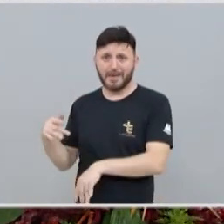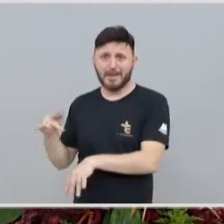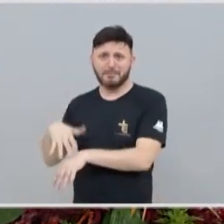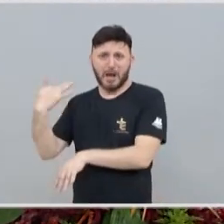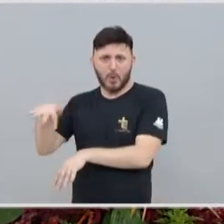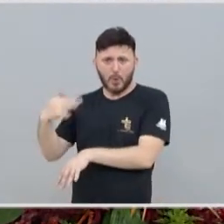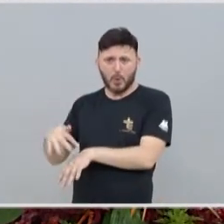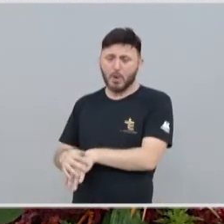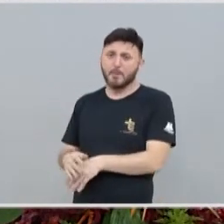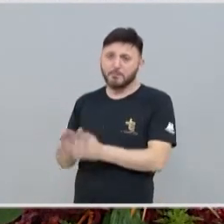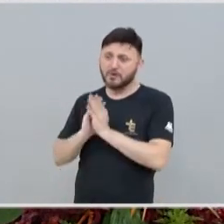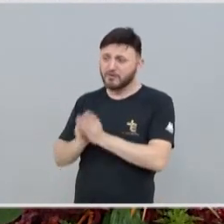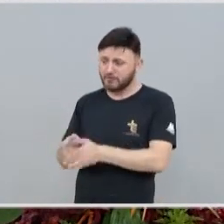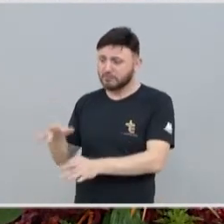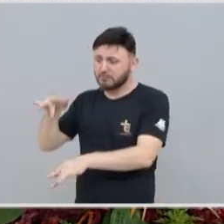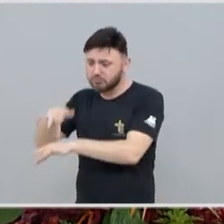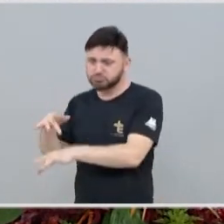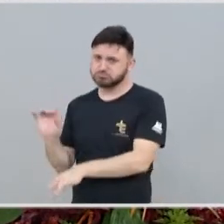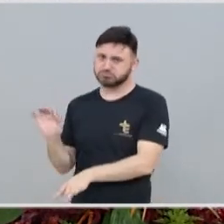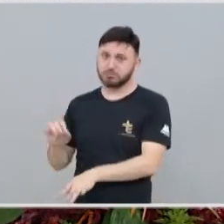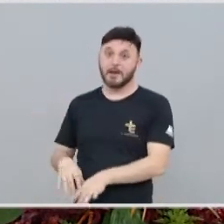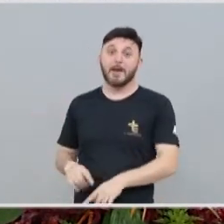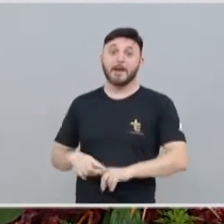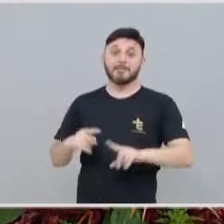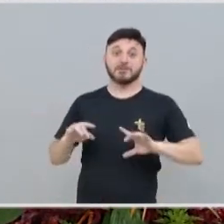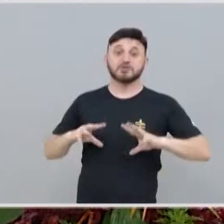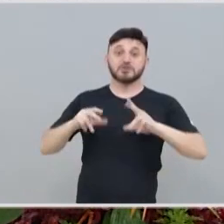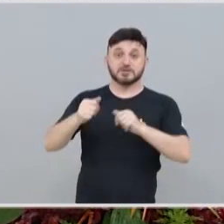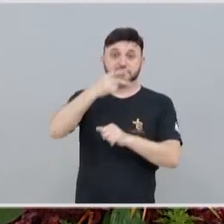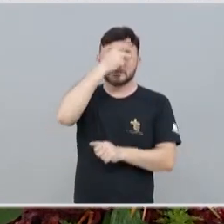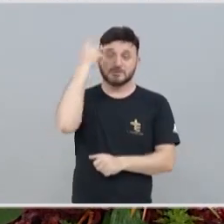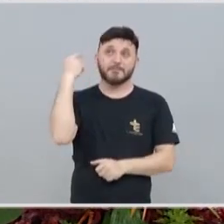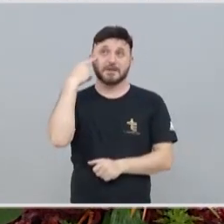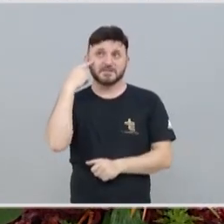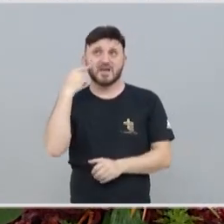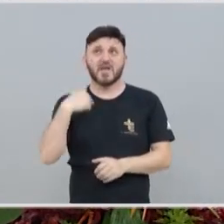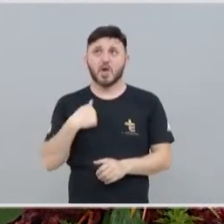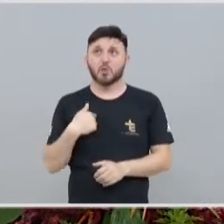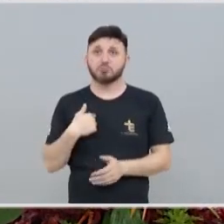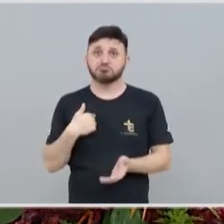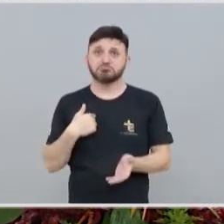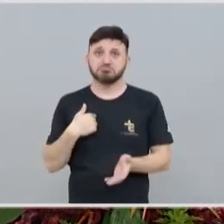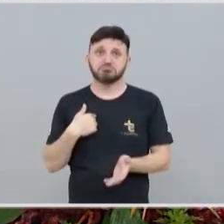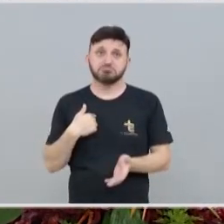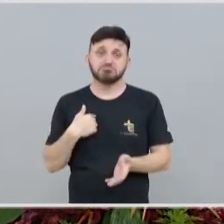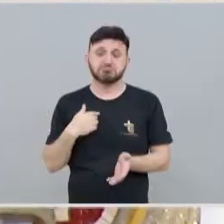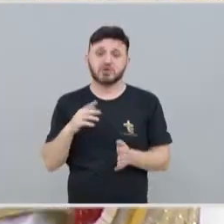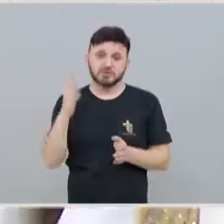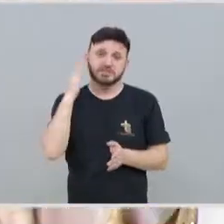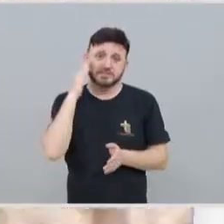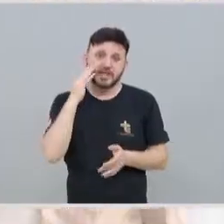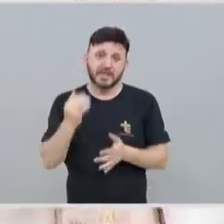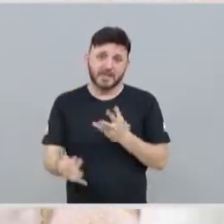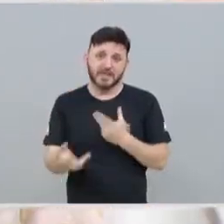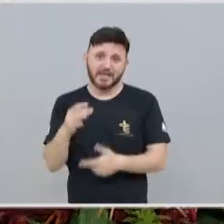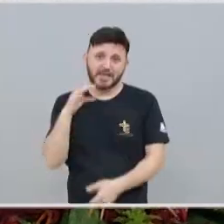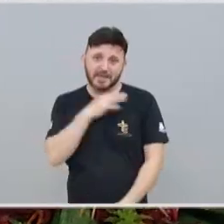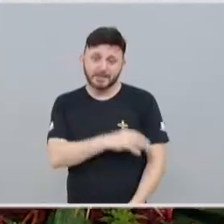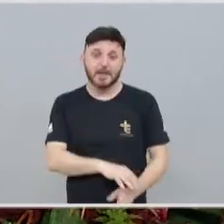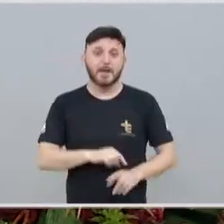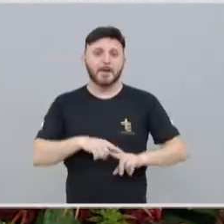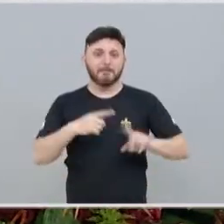e nem por isso todo mundo já se queimou mas nós sabemos que se pôr a